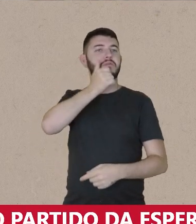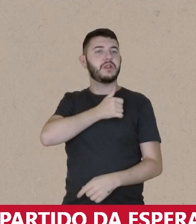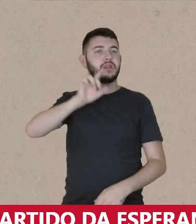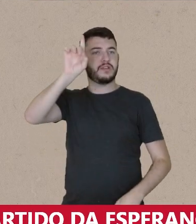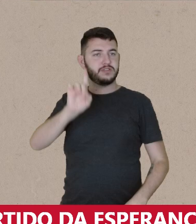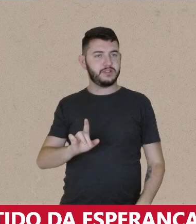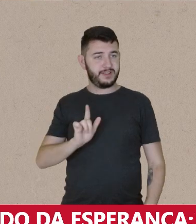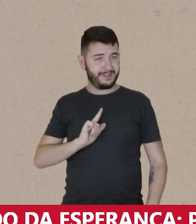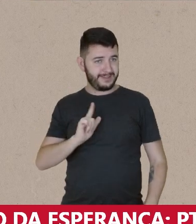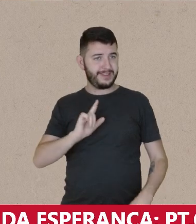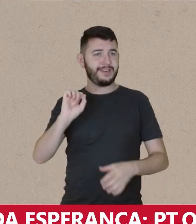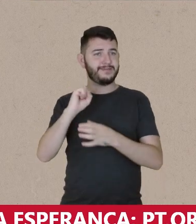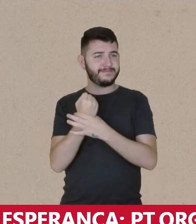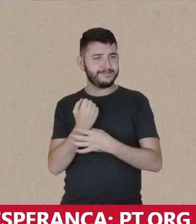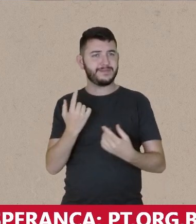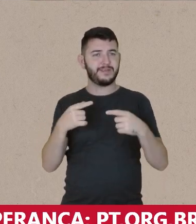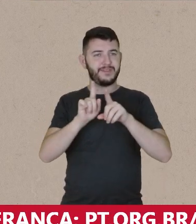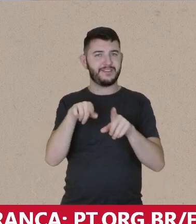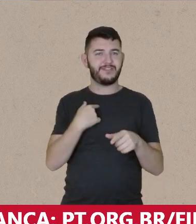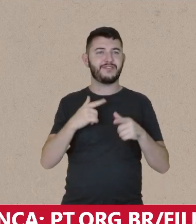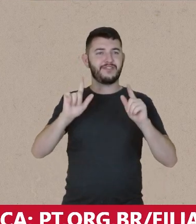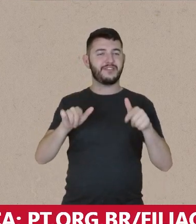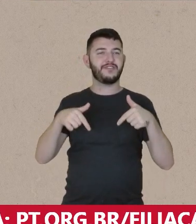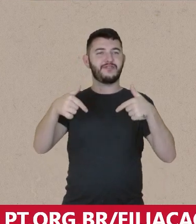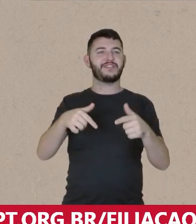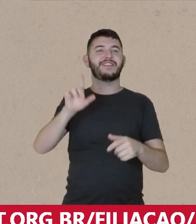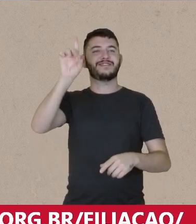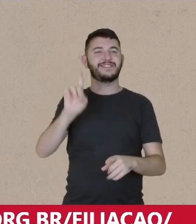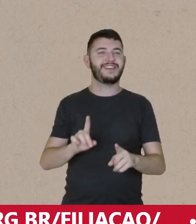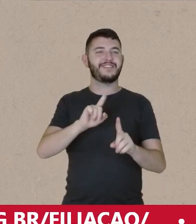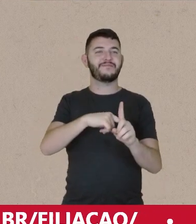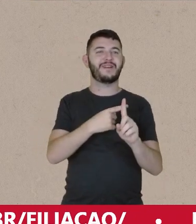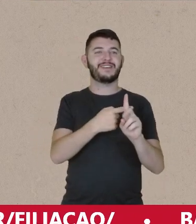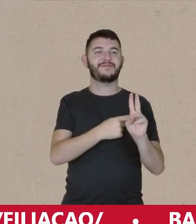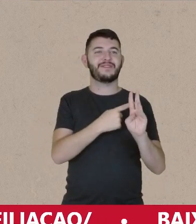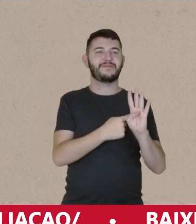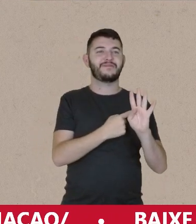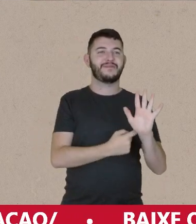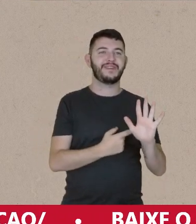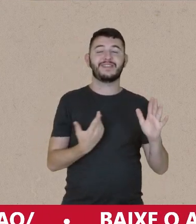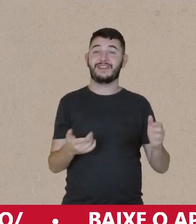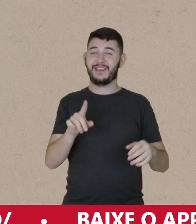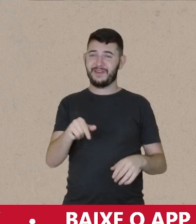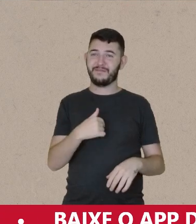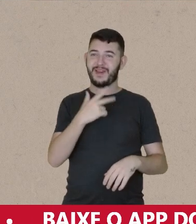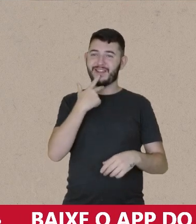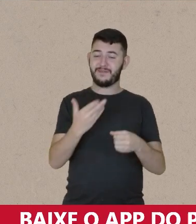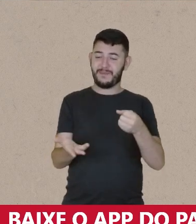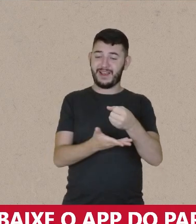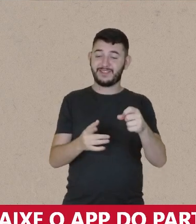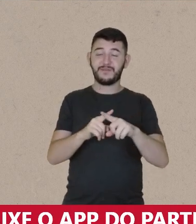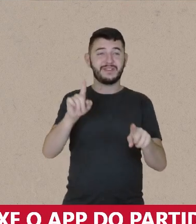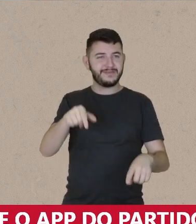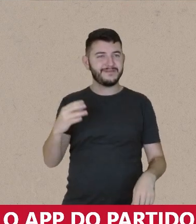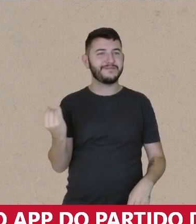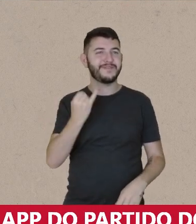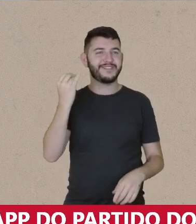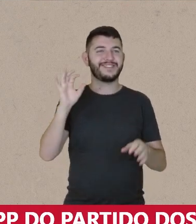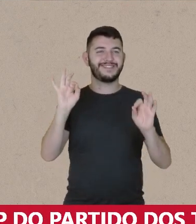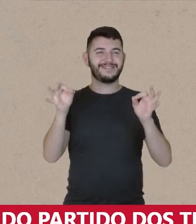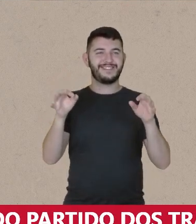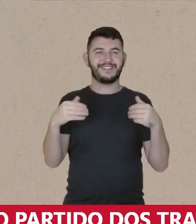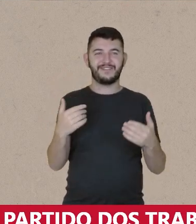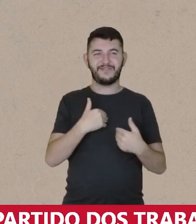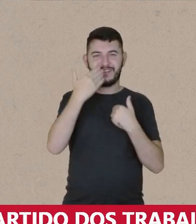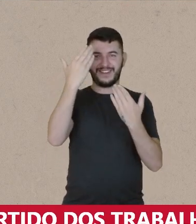possa começar a lutar por outros direitos mais. Sair de algo tão básico, né, deputada, e tão necessário. Eu agradeço muito a sua